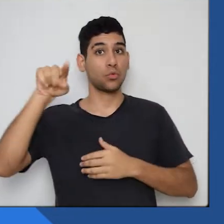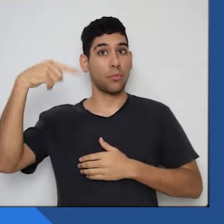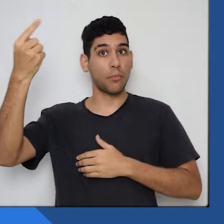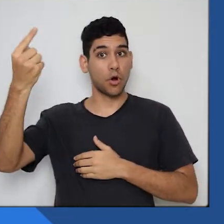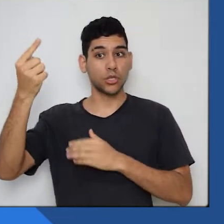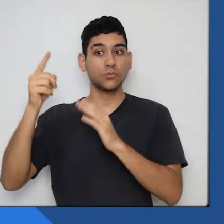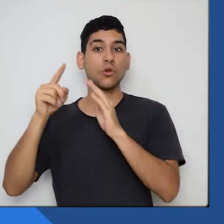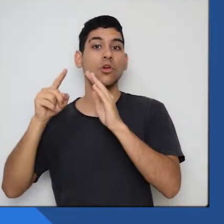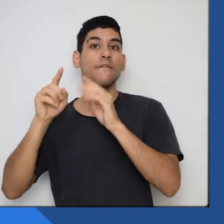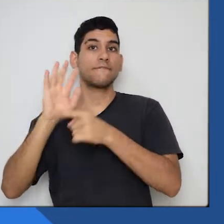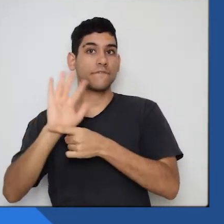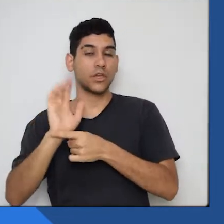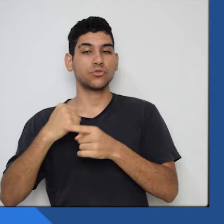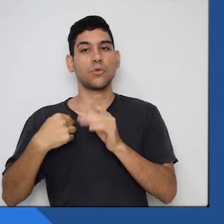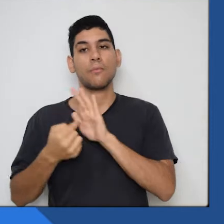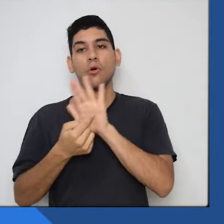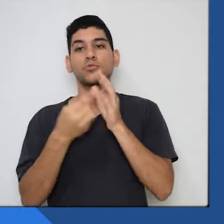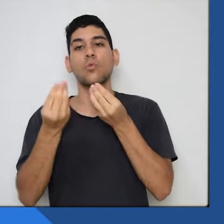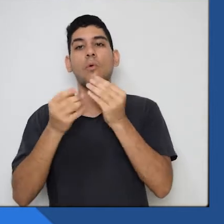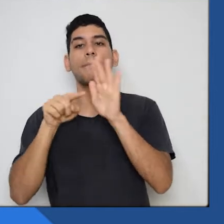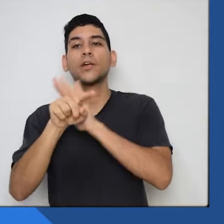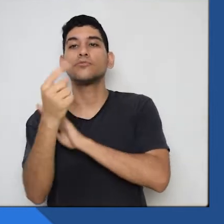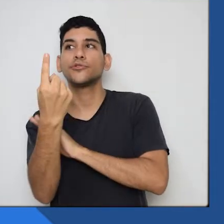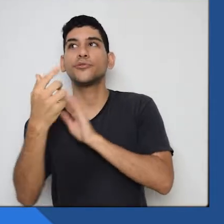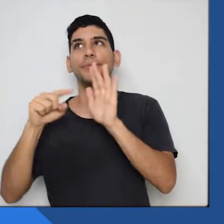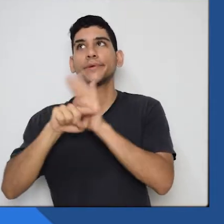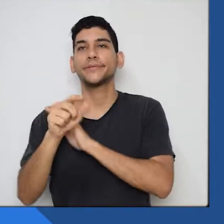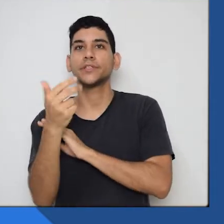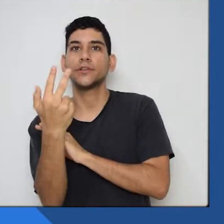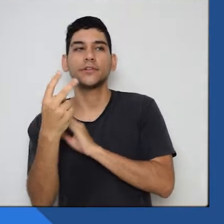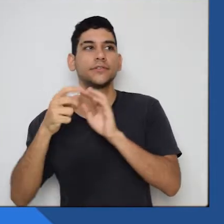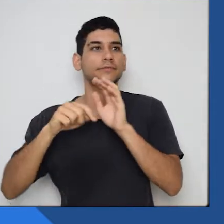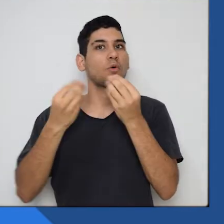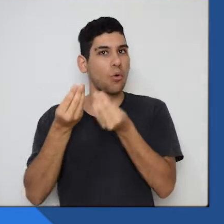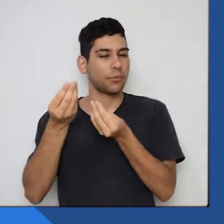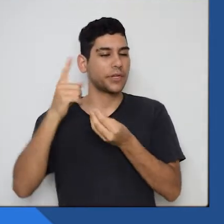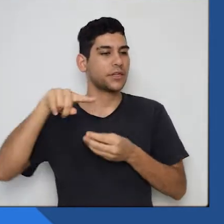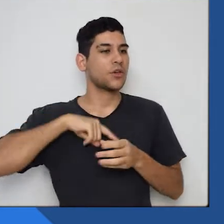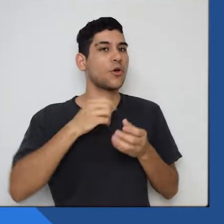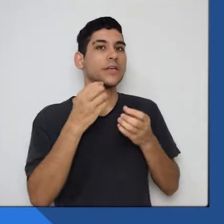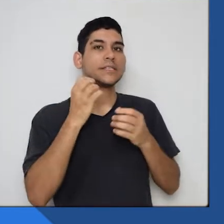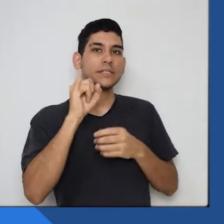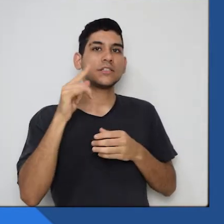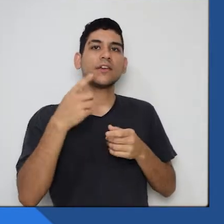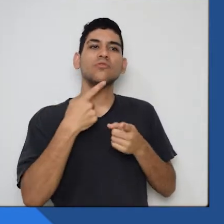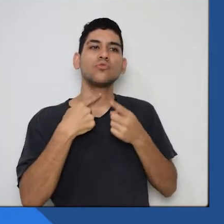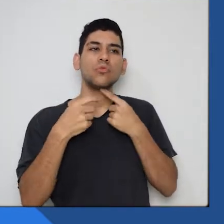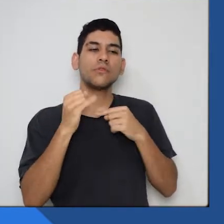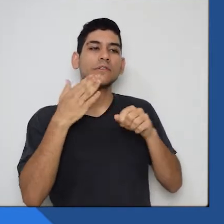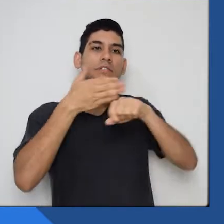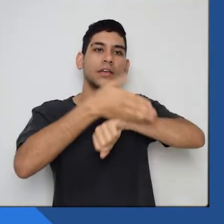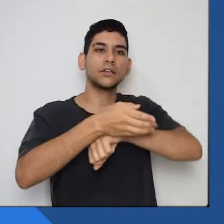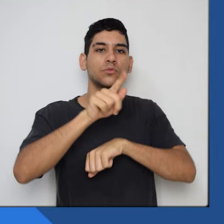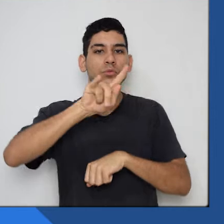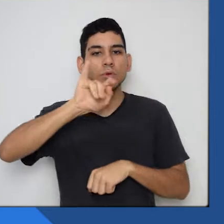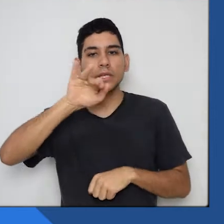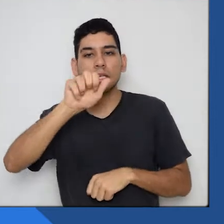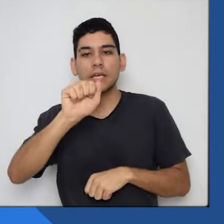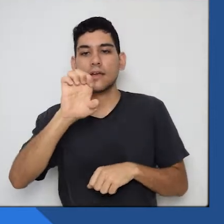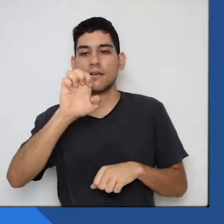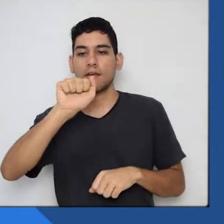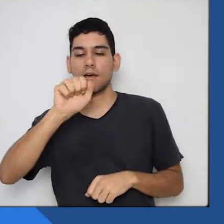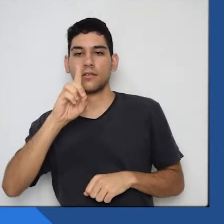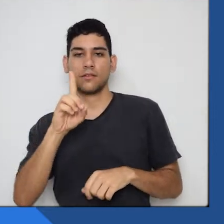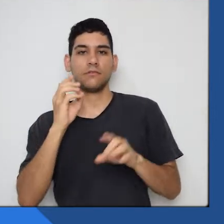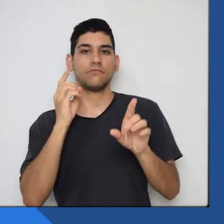será abordado no próximo vídeo. Recomendo também, em caso de dúvidas, que você acesse o Guia EAD do IFG, na